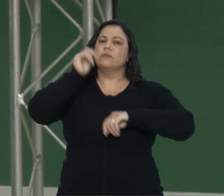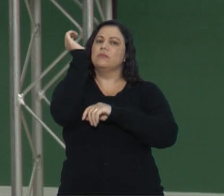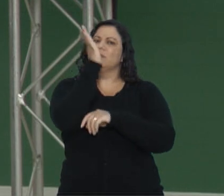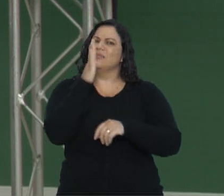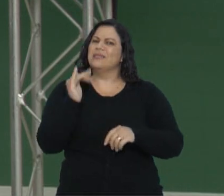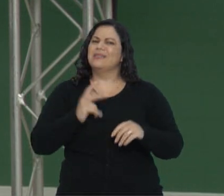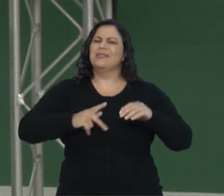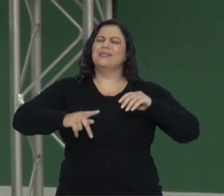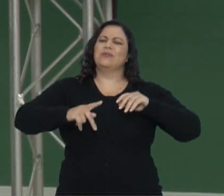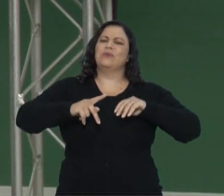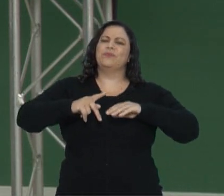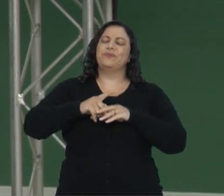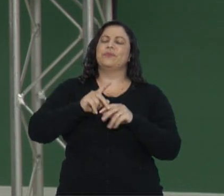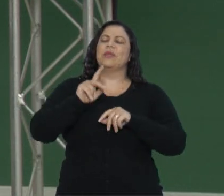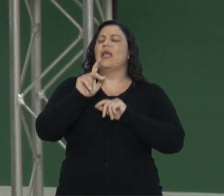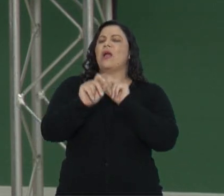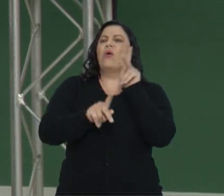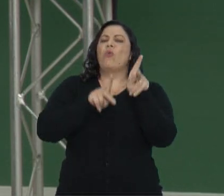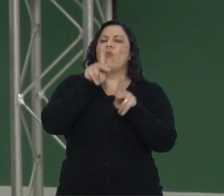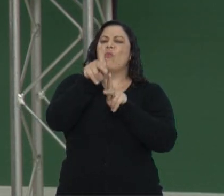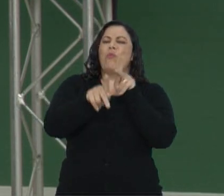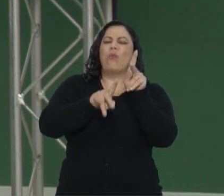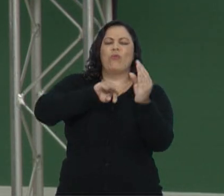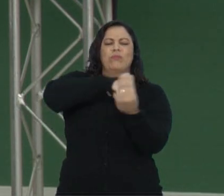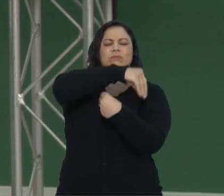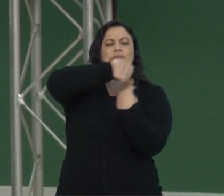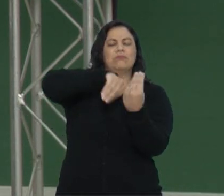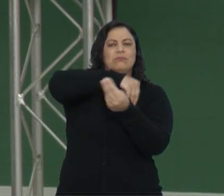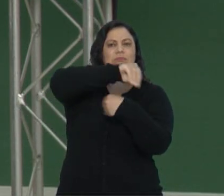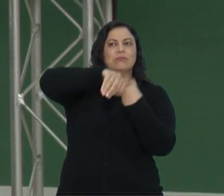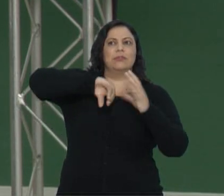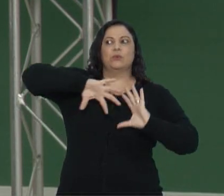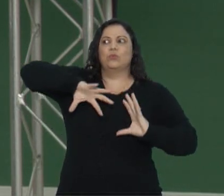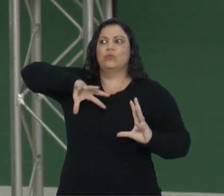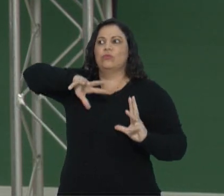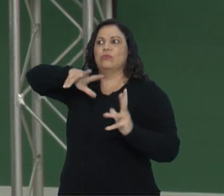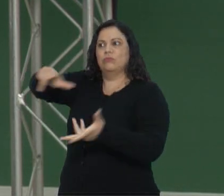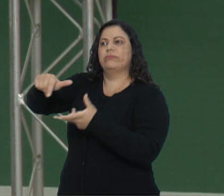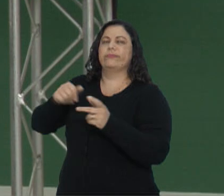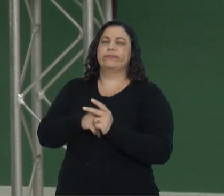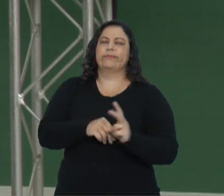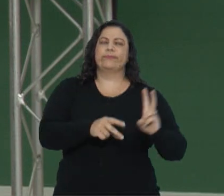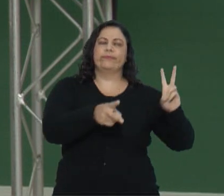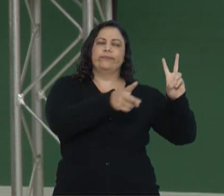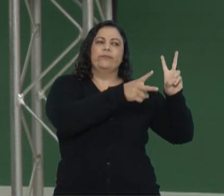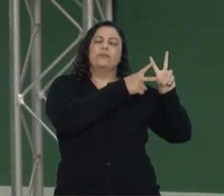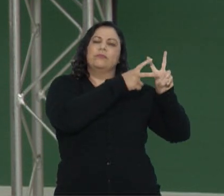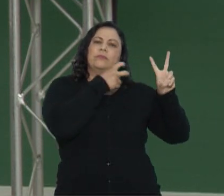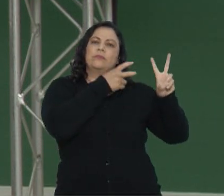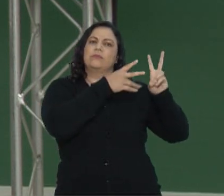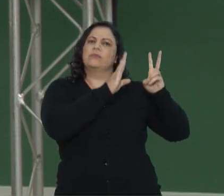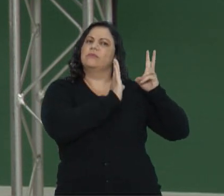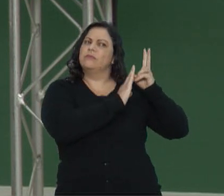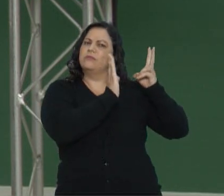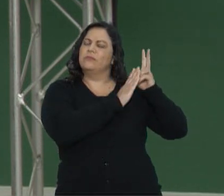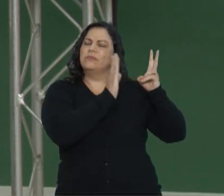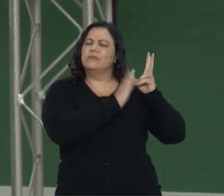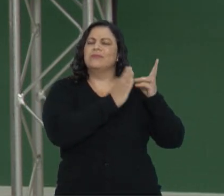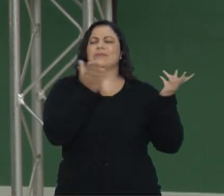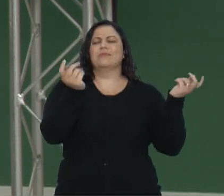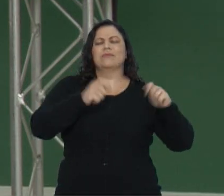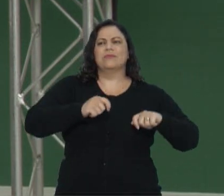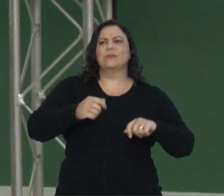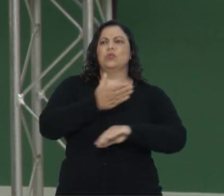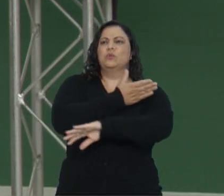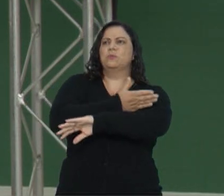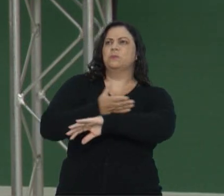o povo que tem maior mistura racial do mundo, né? É índio, branco, negro, japonês, né? Então a gente faz toda